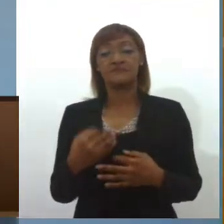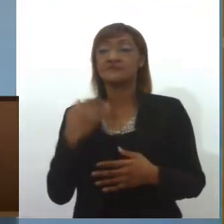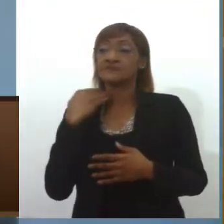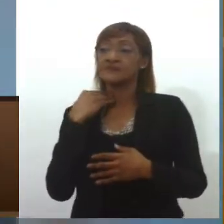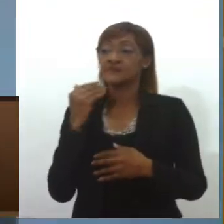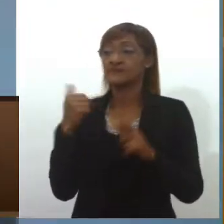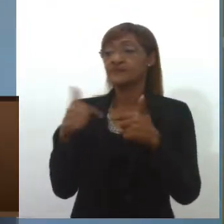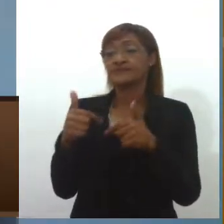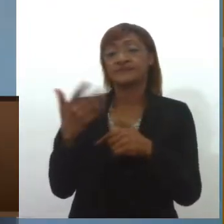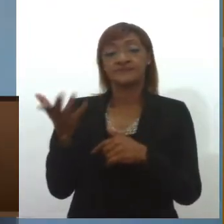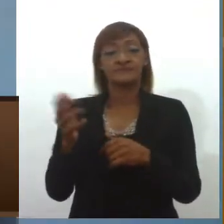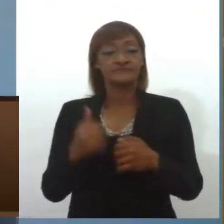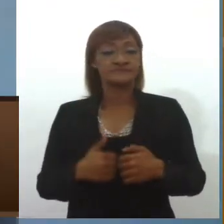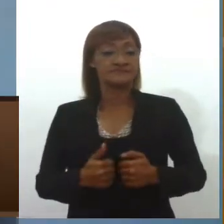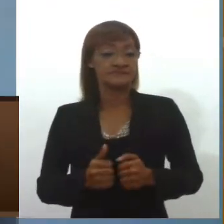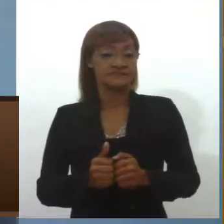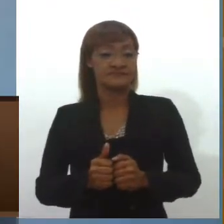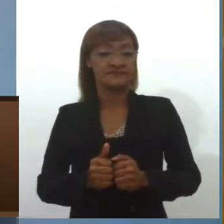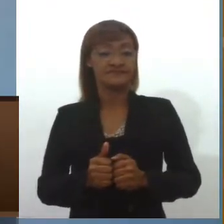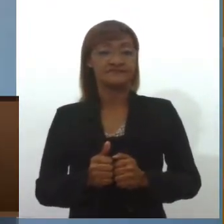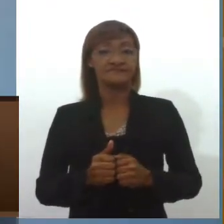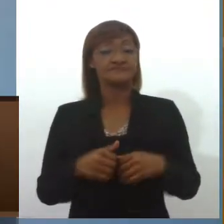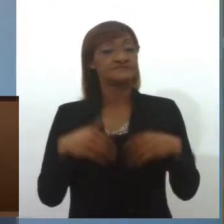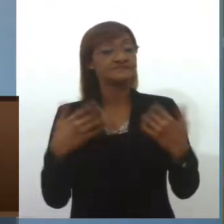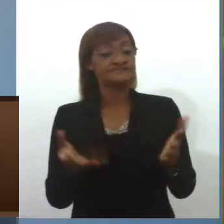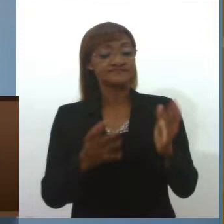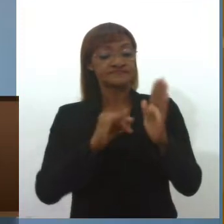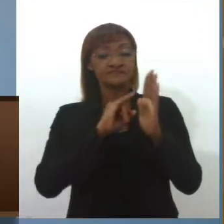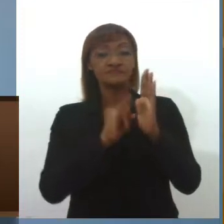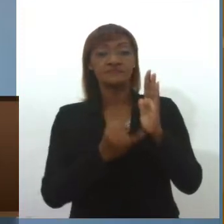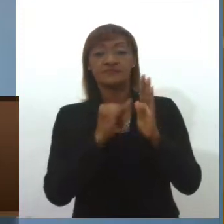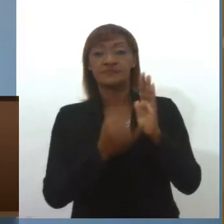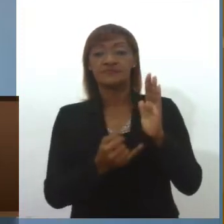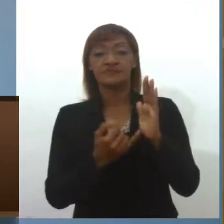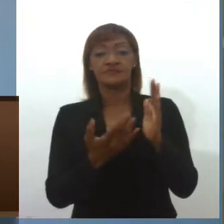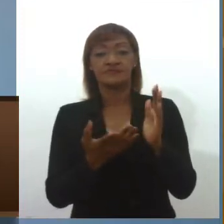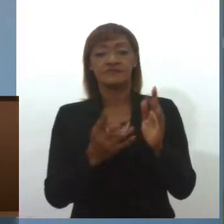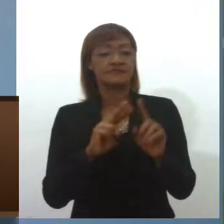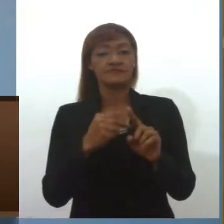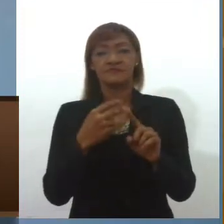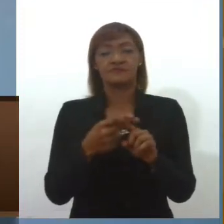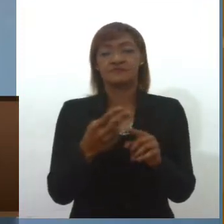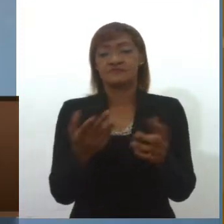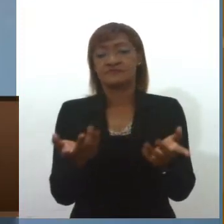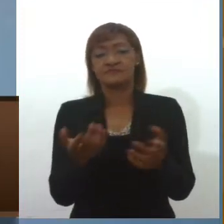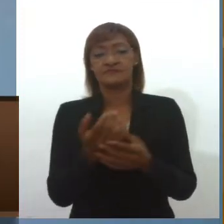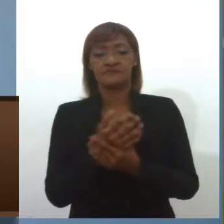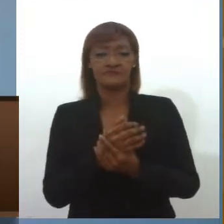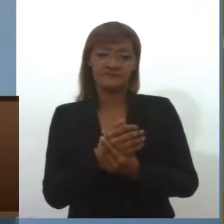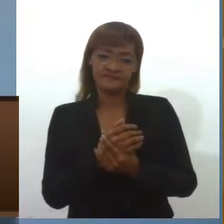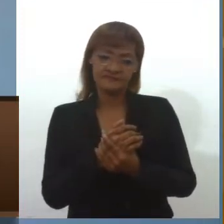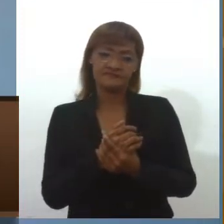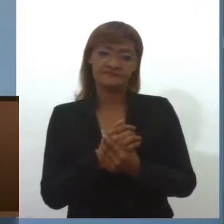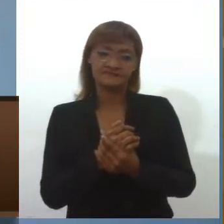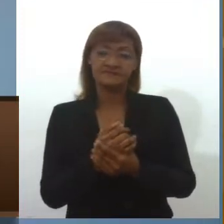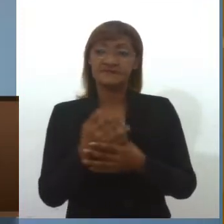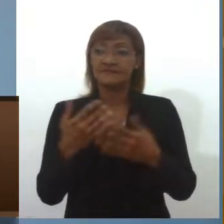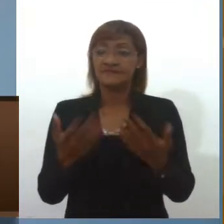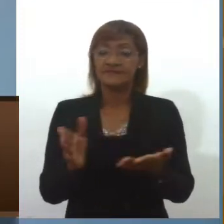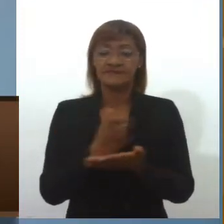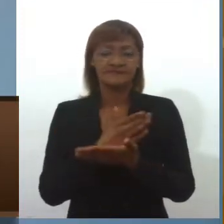coisa. Então é inevitável que a taxa de juros fosse aumentar. Já é o oitavo aumento sucessivo, né? Então, certas coisas são